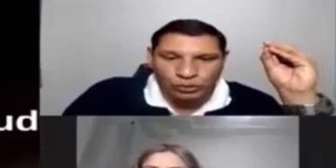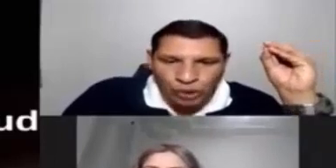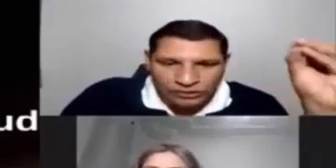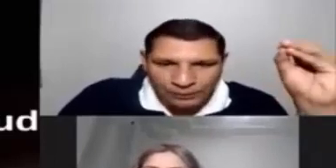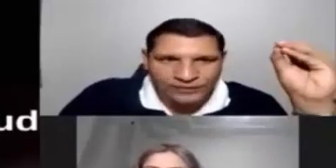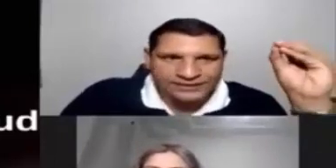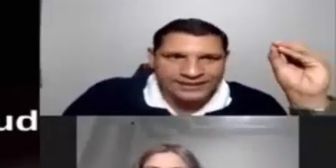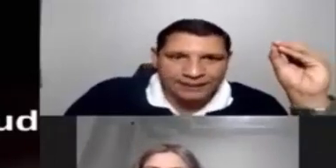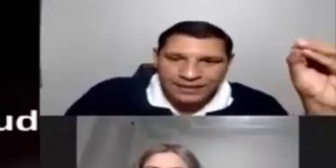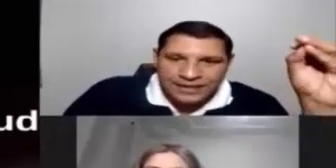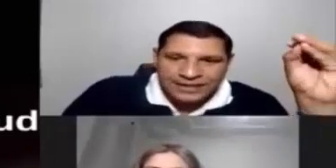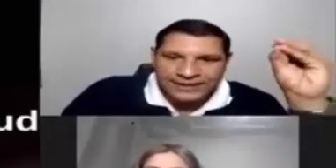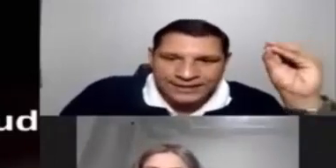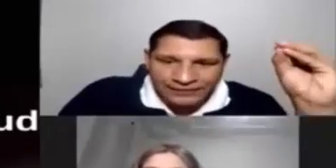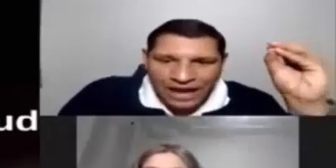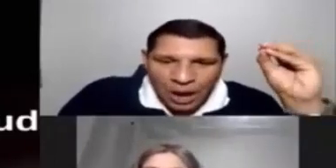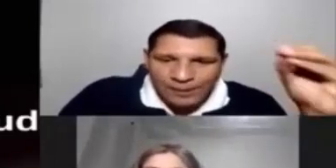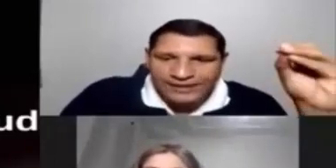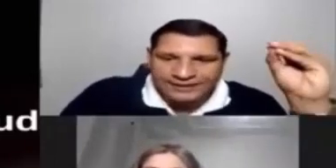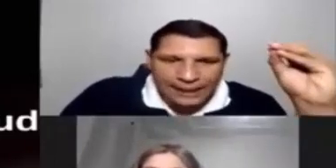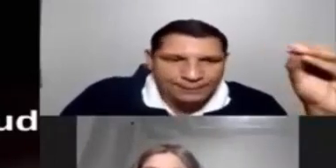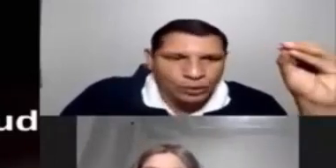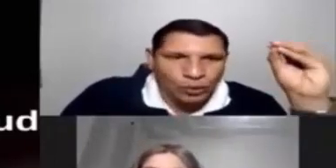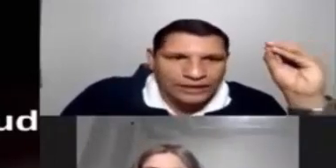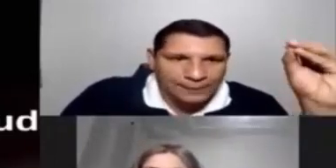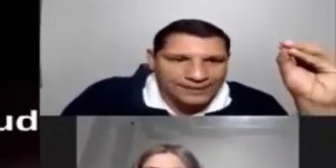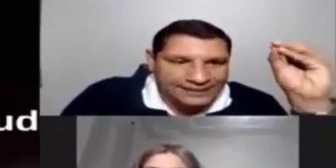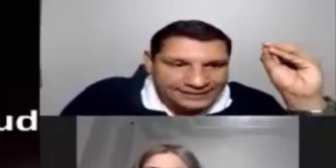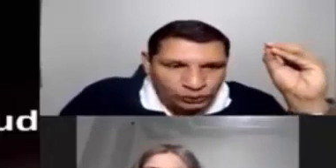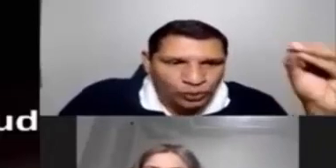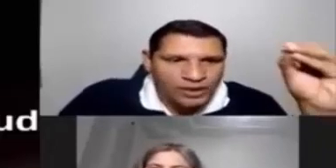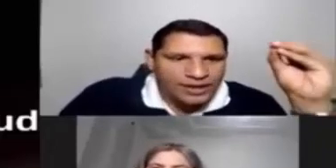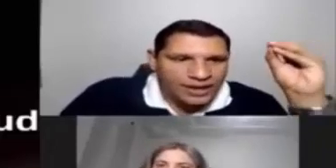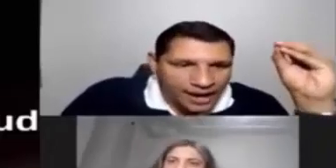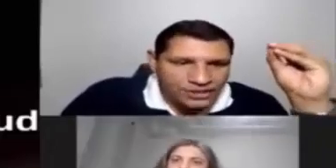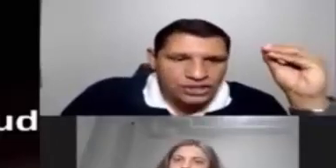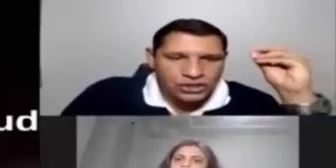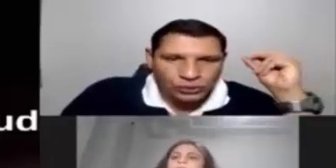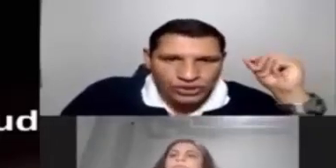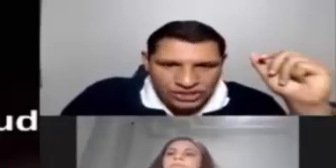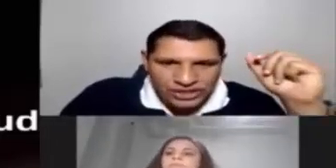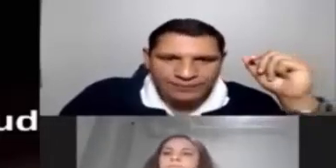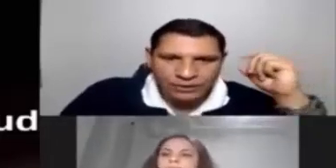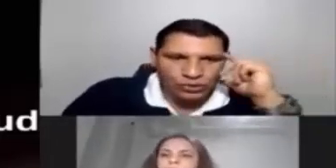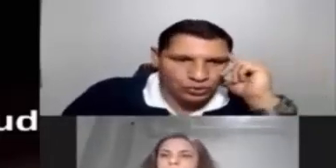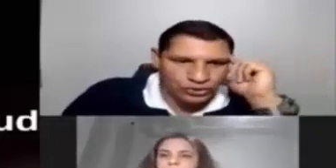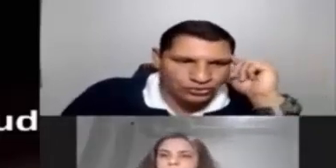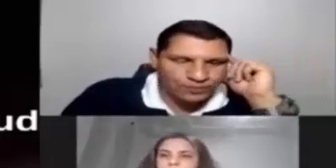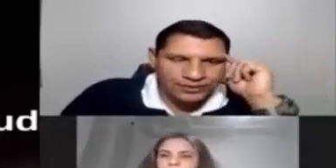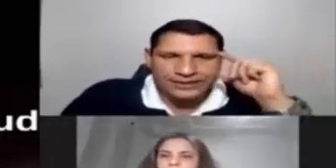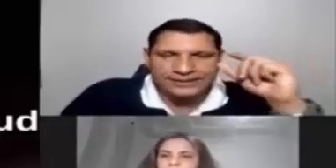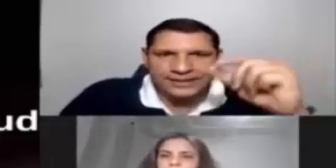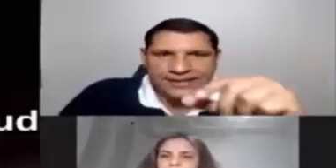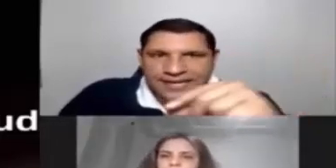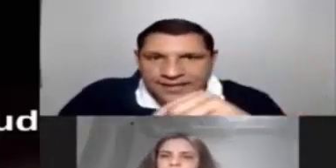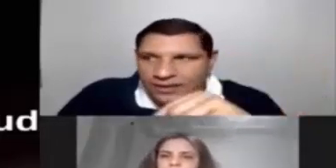possui o dom da profecia e que cada alma recebe o lugar merecido antes do dia do juízo